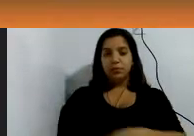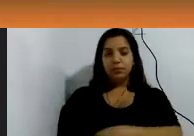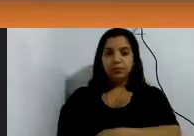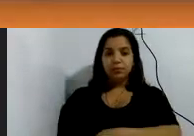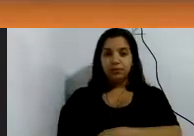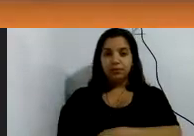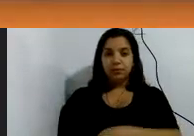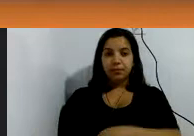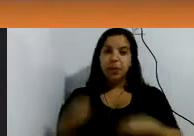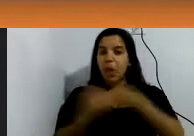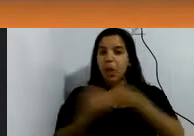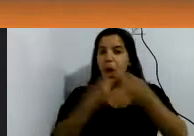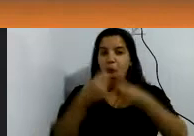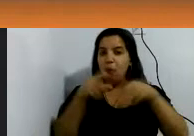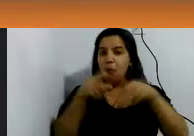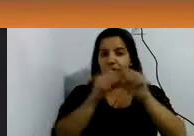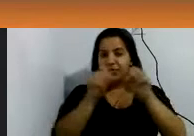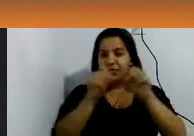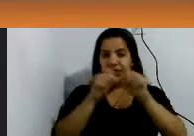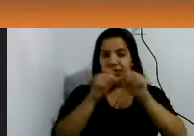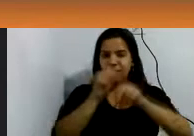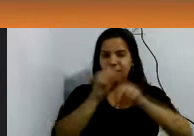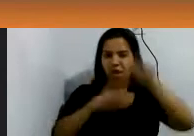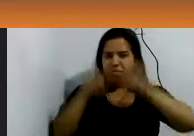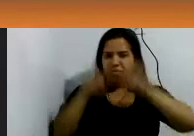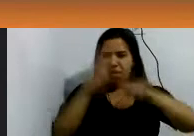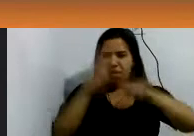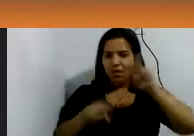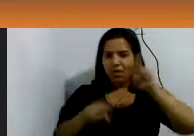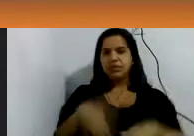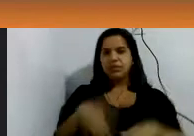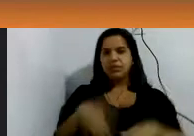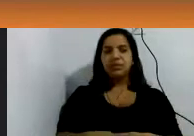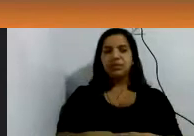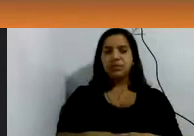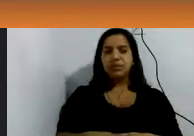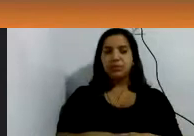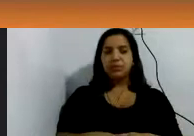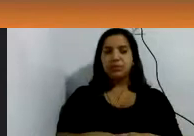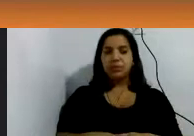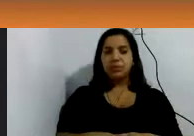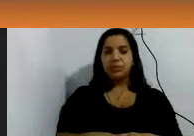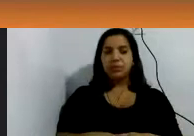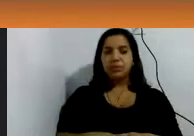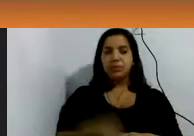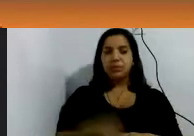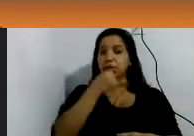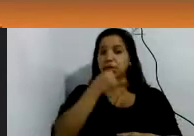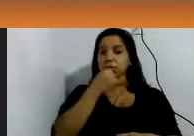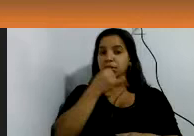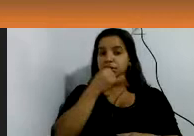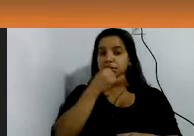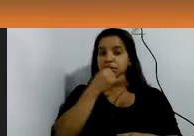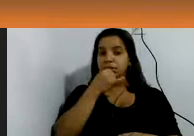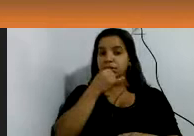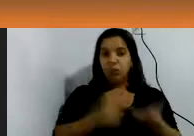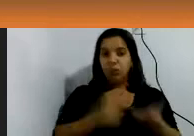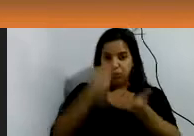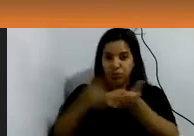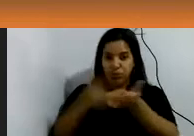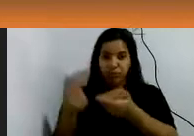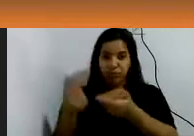Então, como que a gente vai interpretar esses resultados? Então, aqui a gente vê, coloquei o exemplo desses 3 pocinhos. Então, aqui a